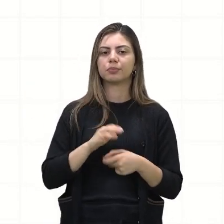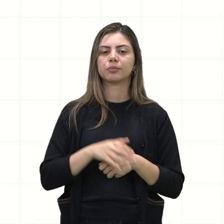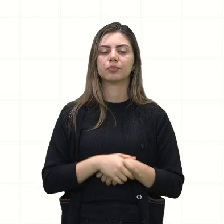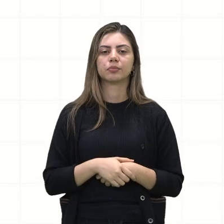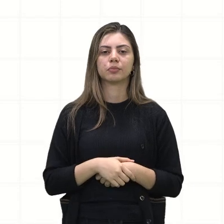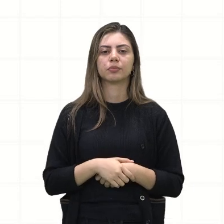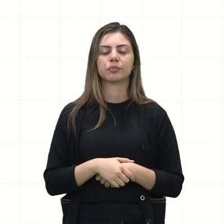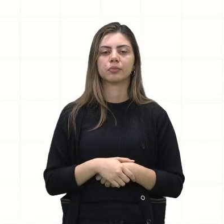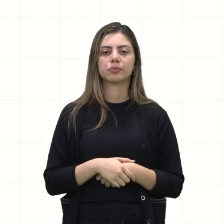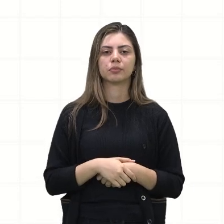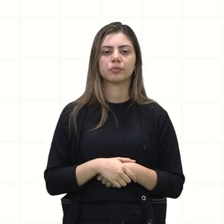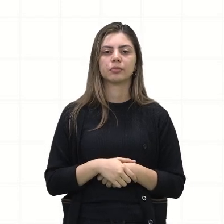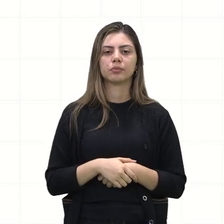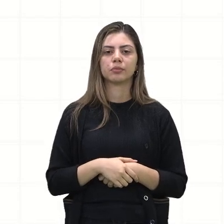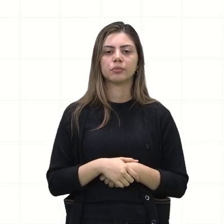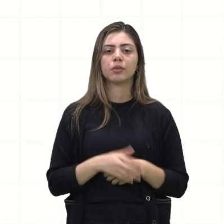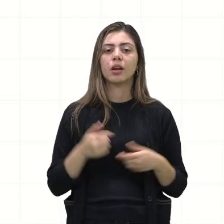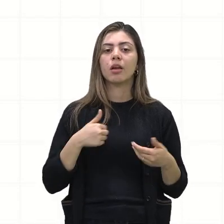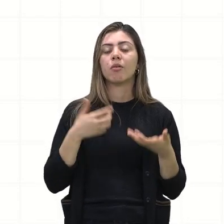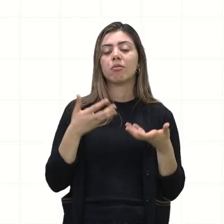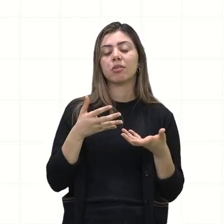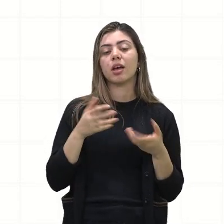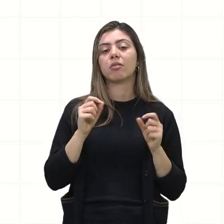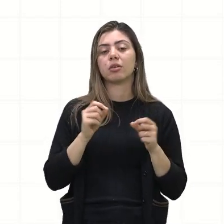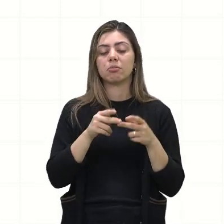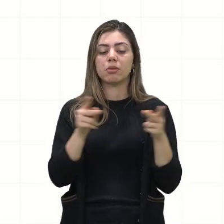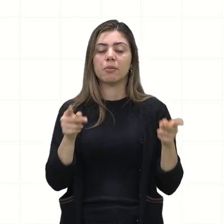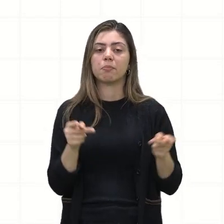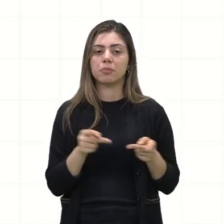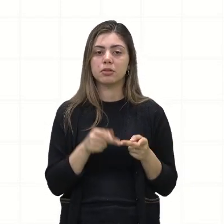Eu quero uma massa tradicional,